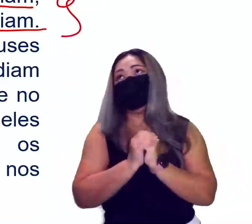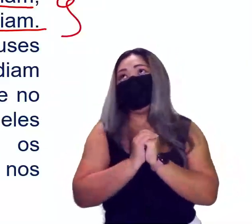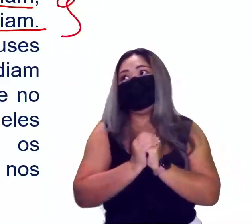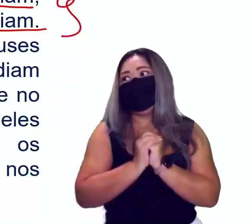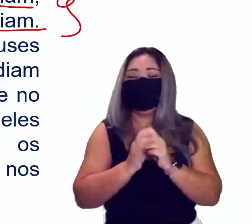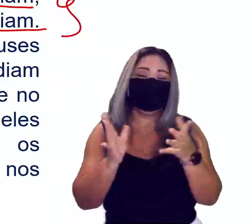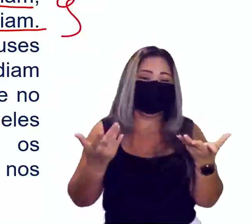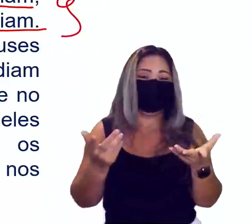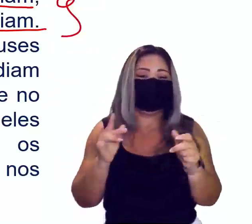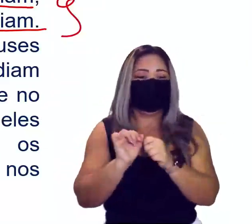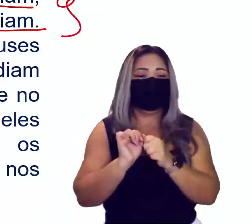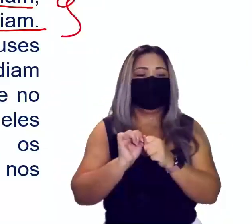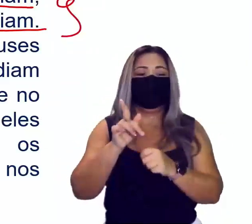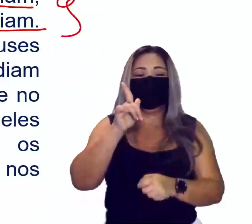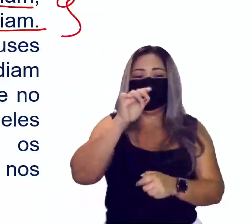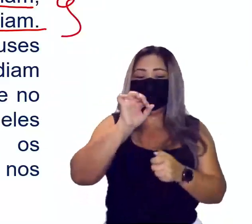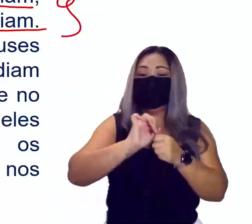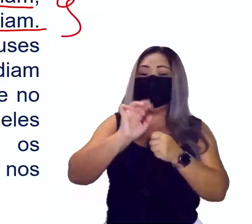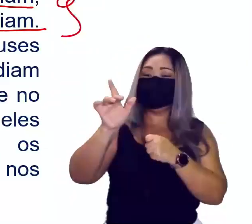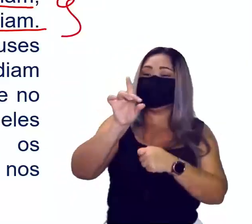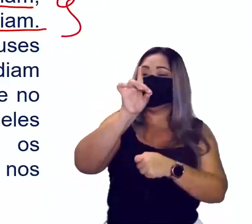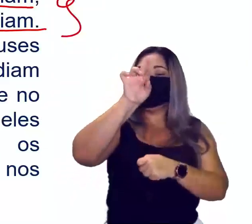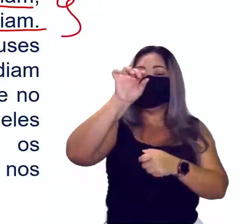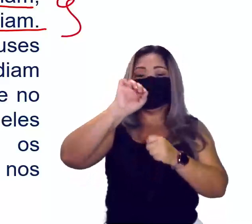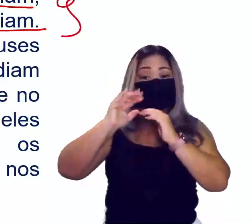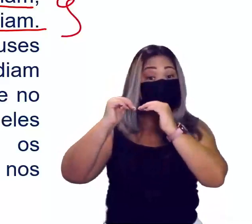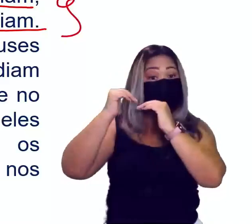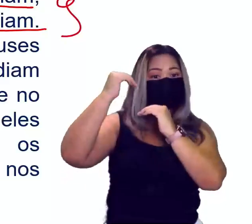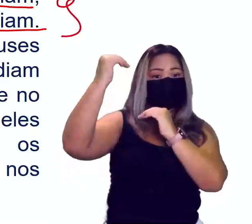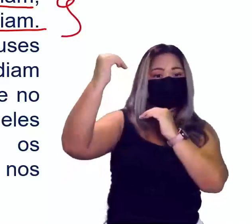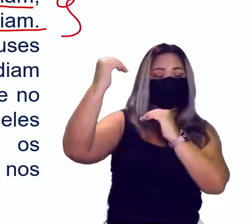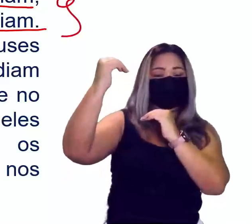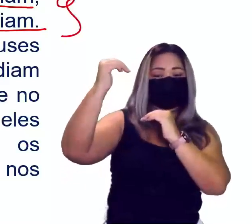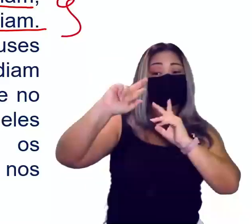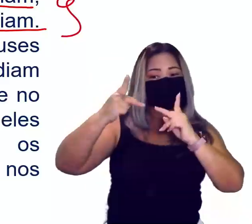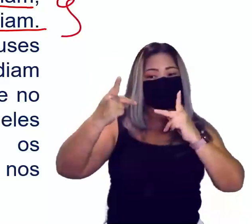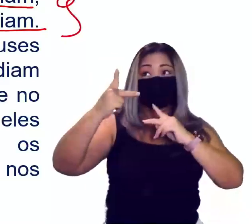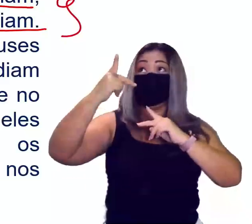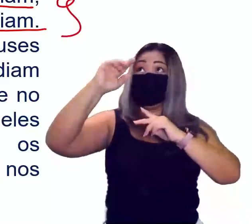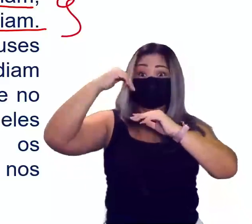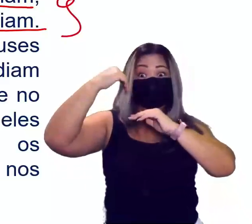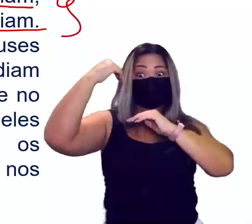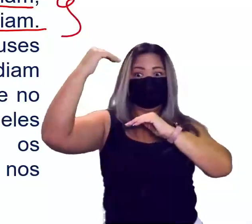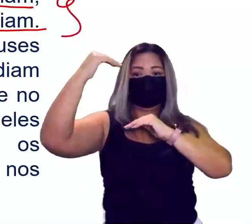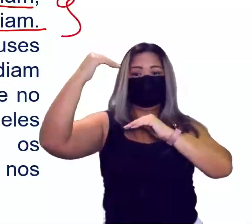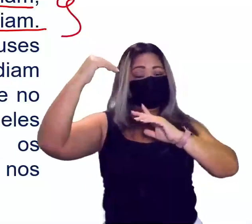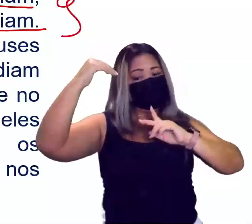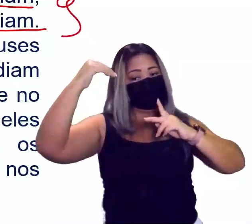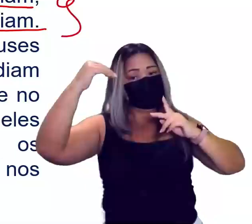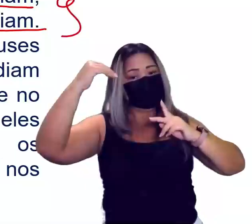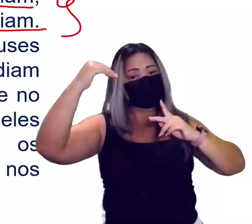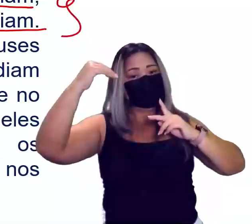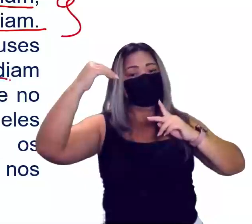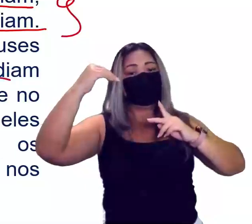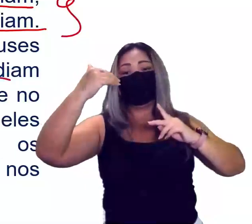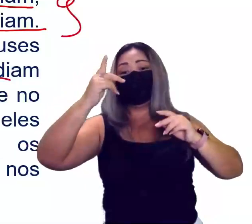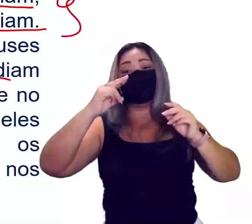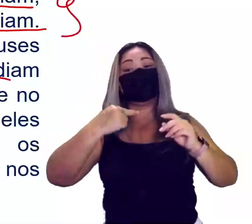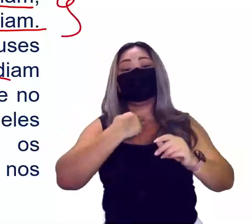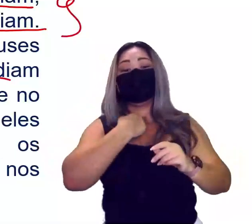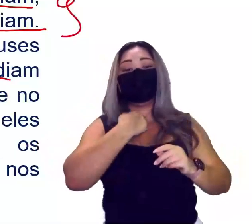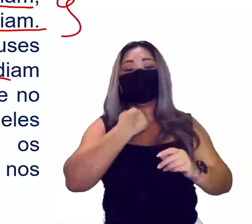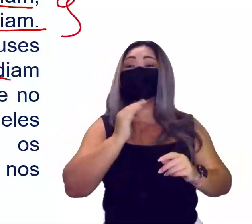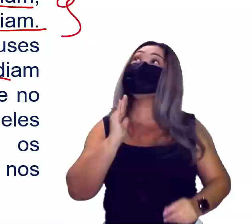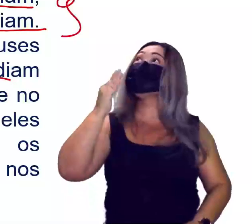eles. Como os gregos consideravam os deuses superiores, a raça humana, né, a eles não